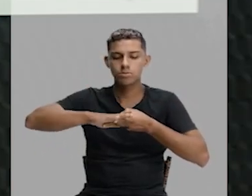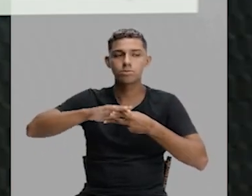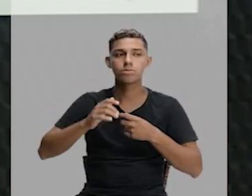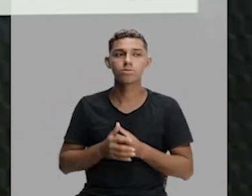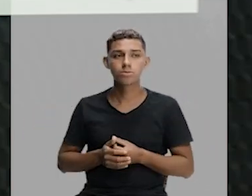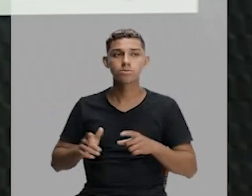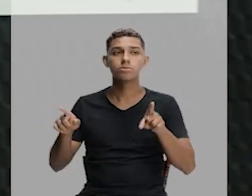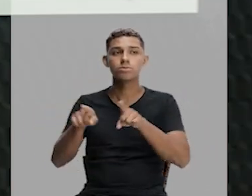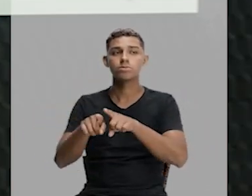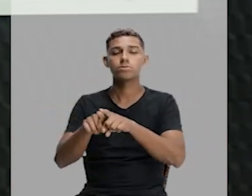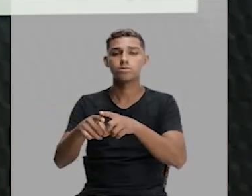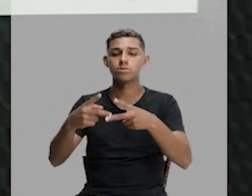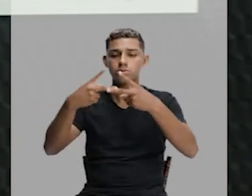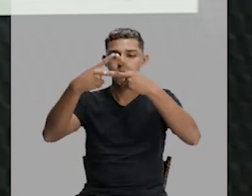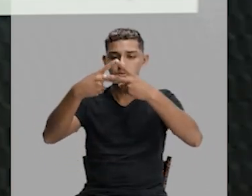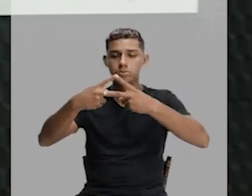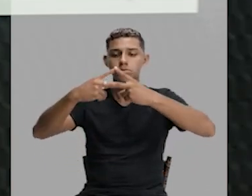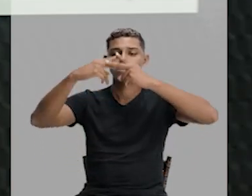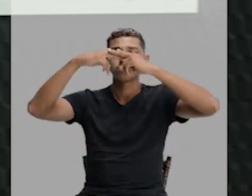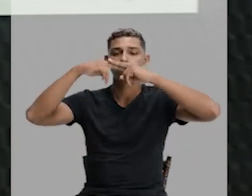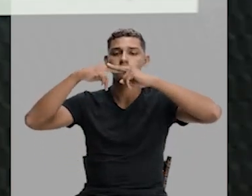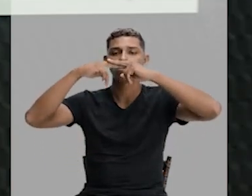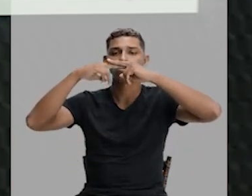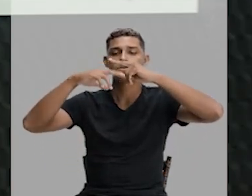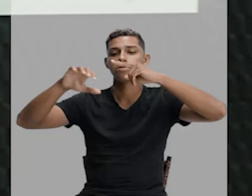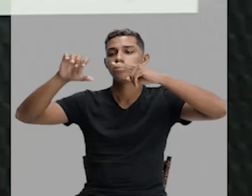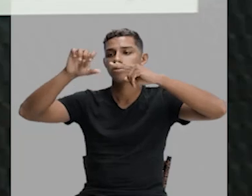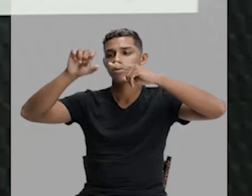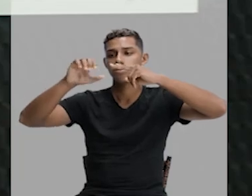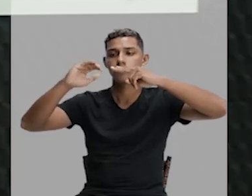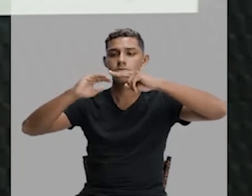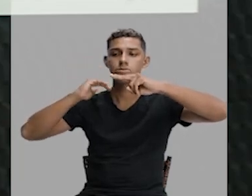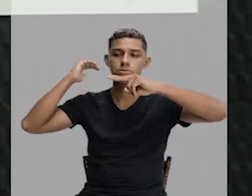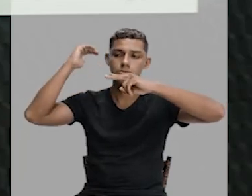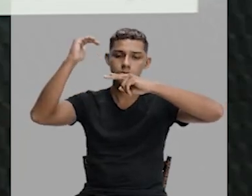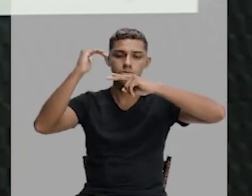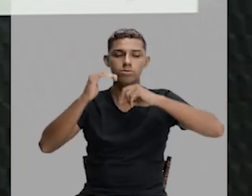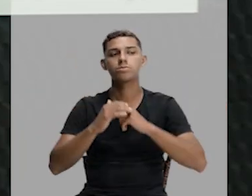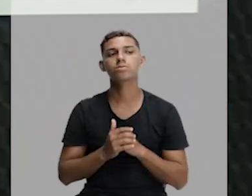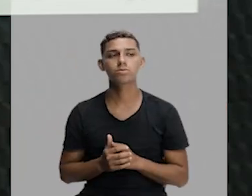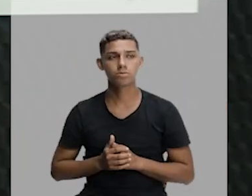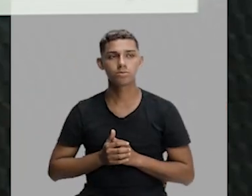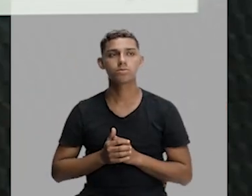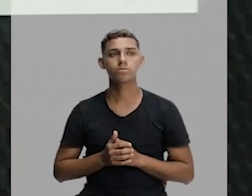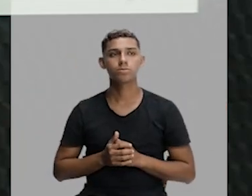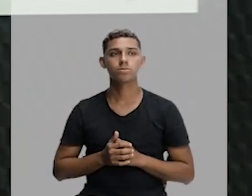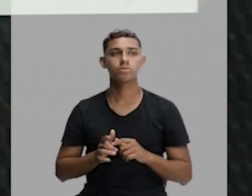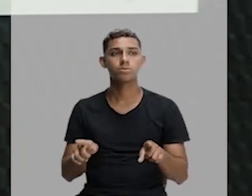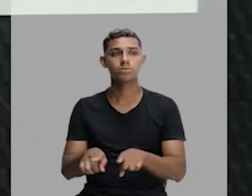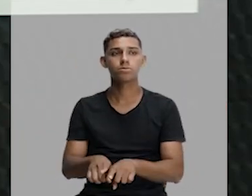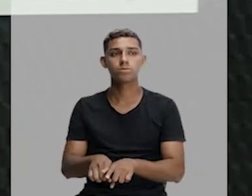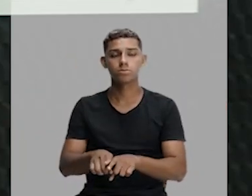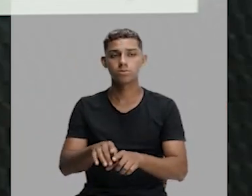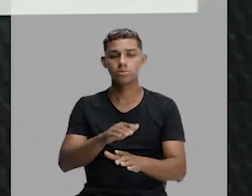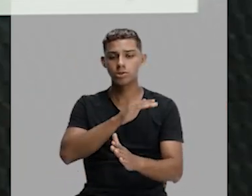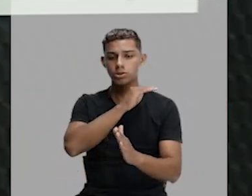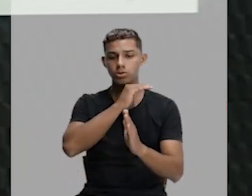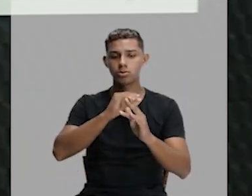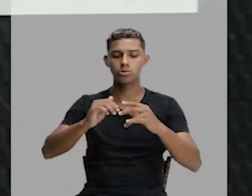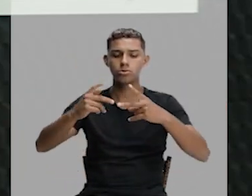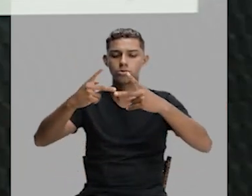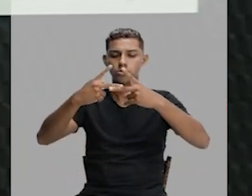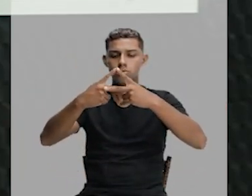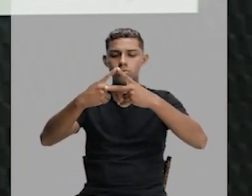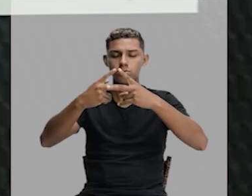outra base aqui, que é a base superior. Ora, se eu fizer uma espécie de corte,